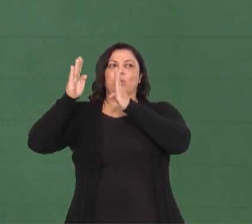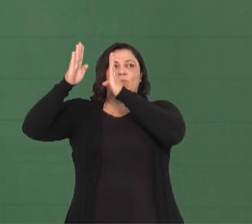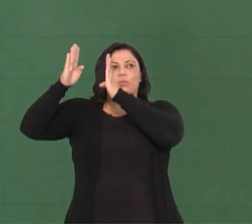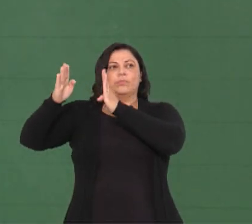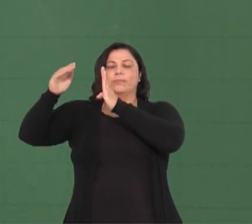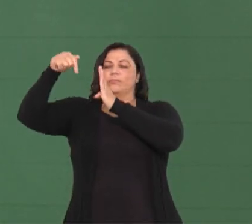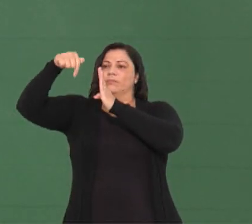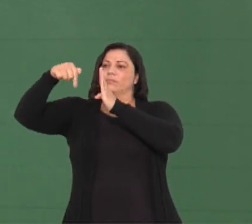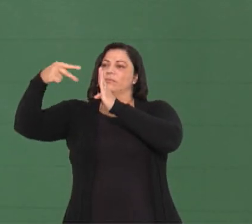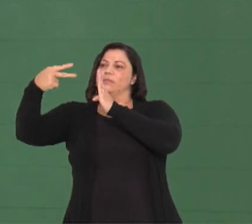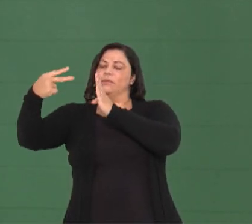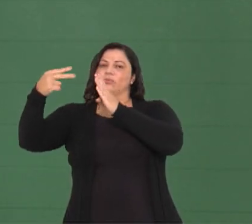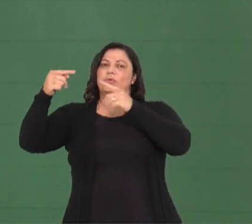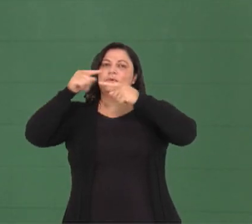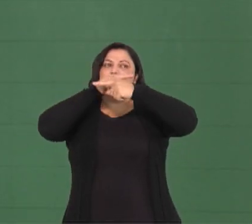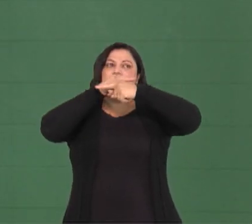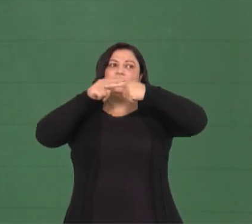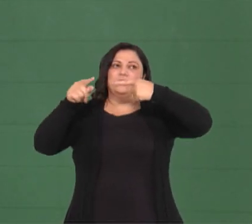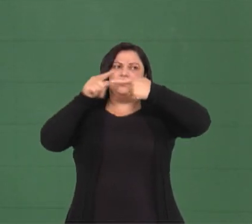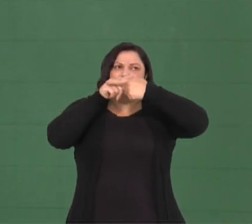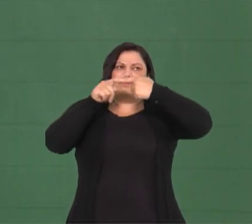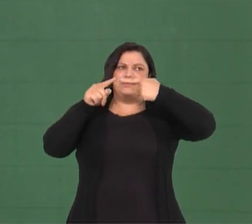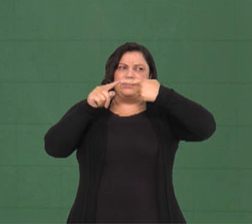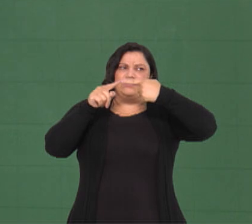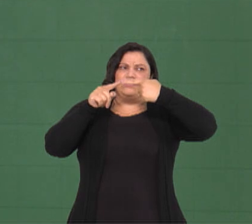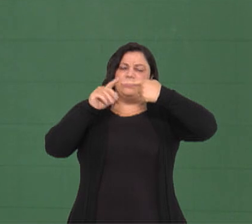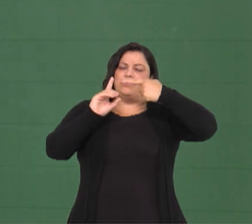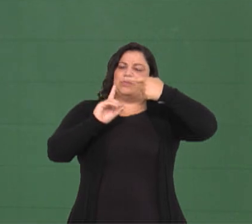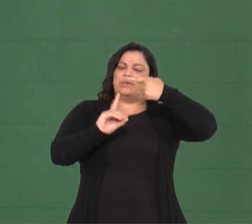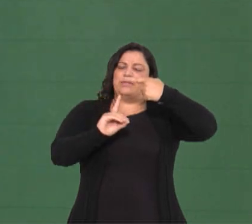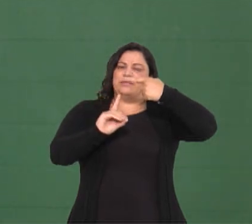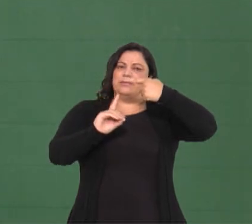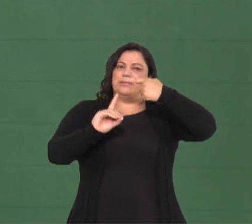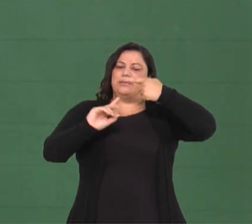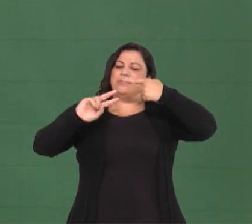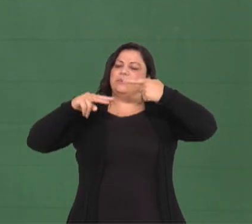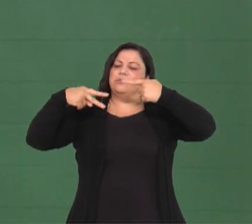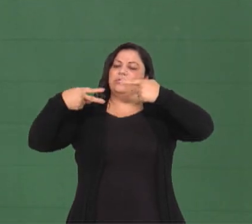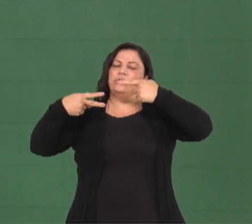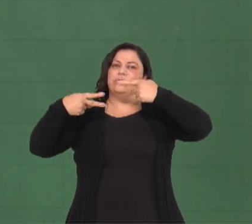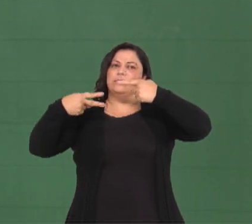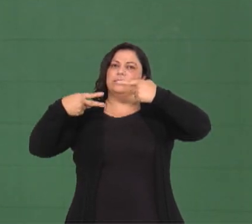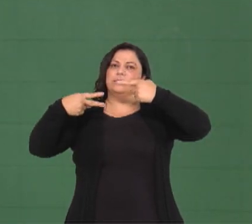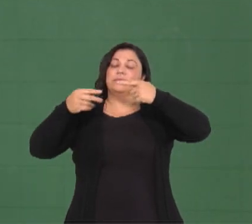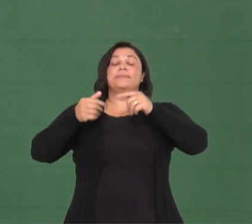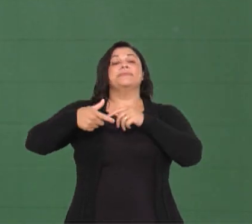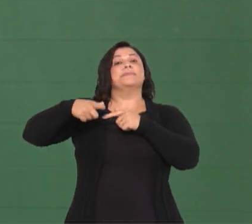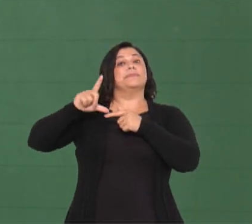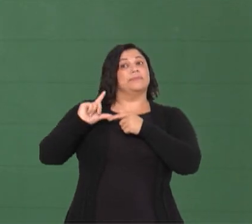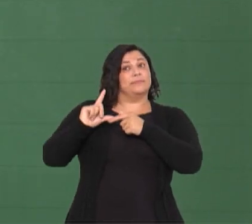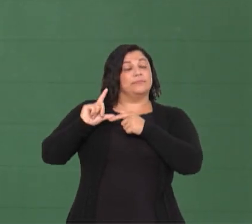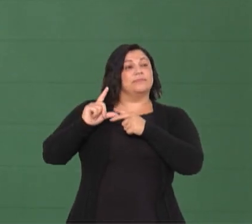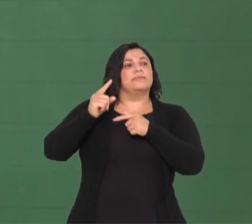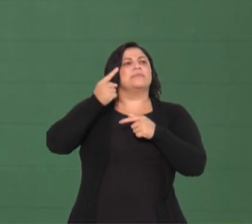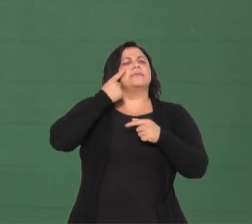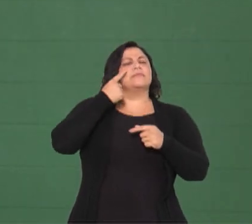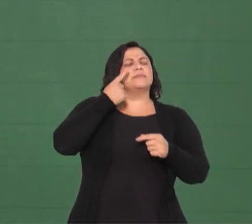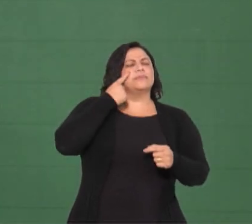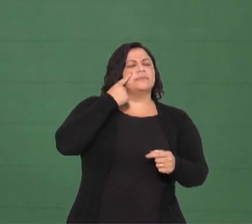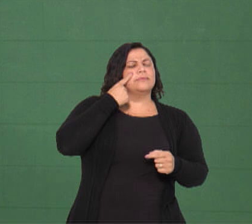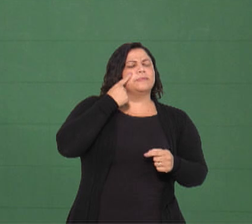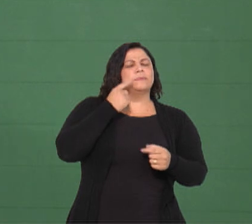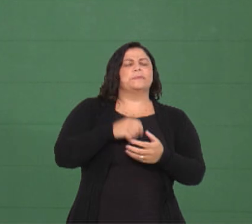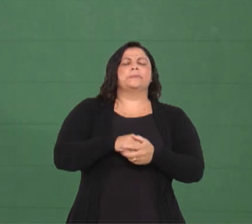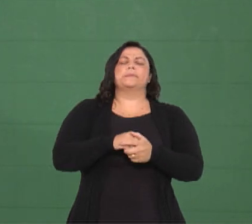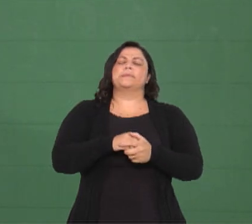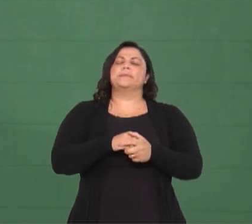alguma alteração em das grandezas, em uma das grandezas envolvidas no exercício, vamos supor que nessa primeira